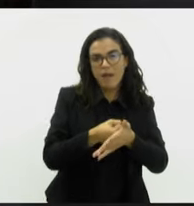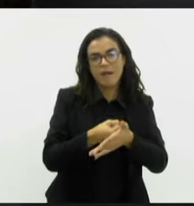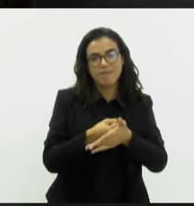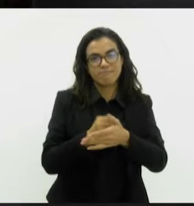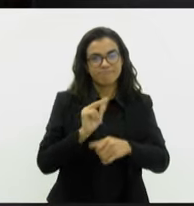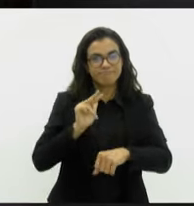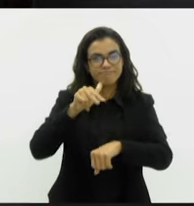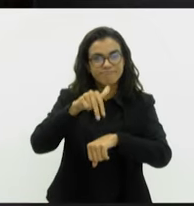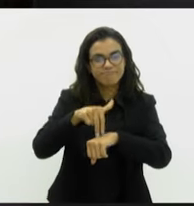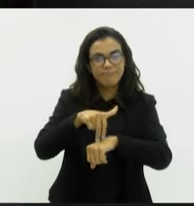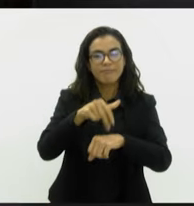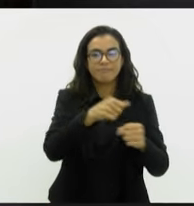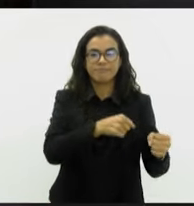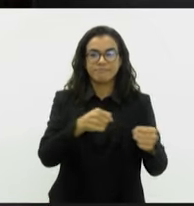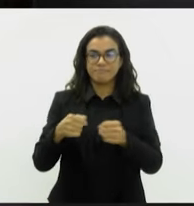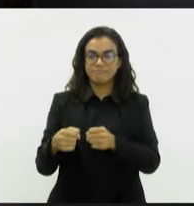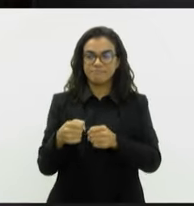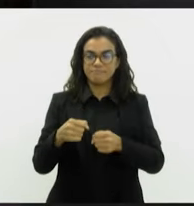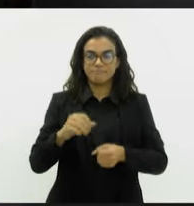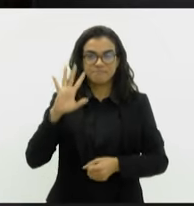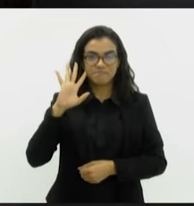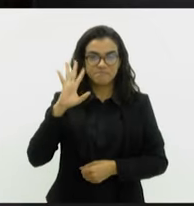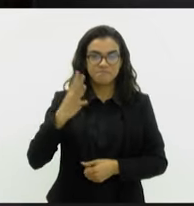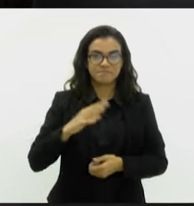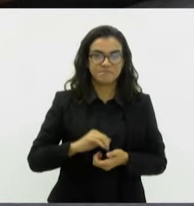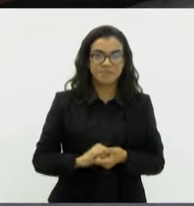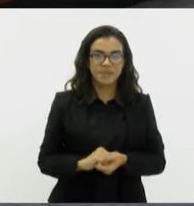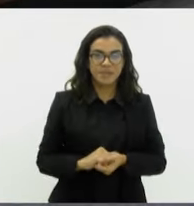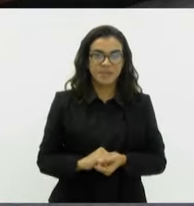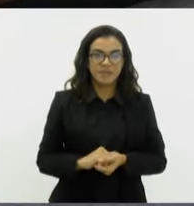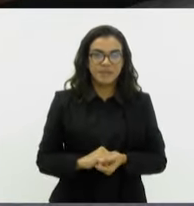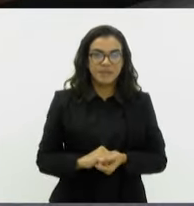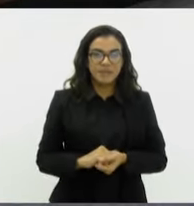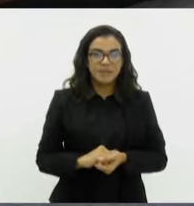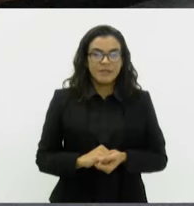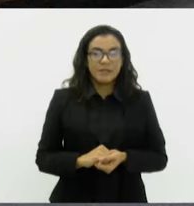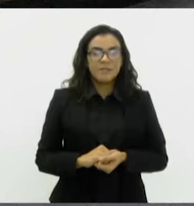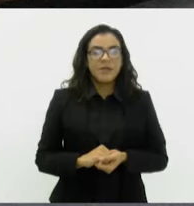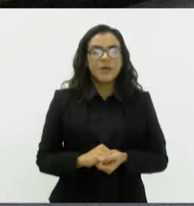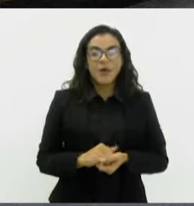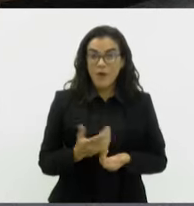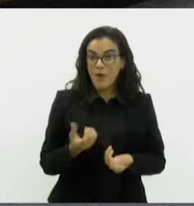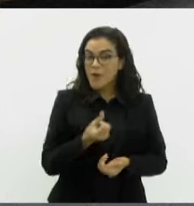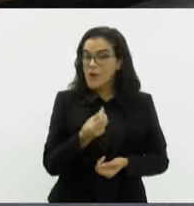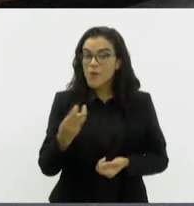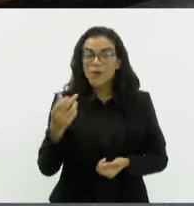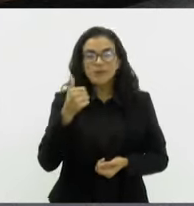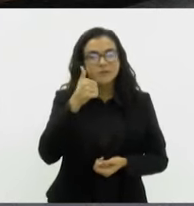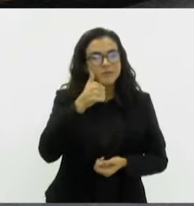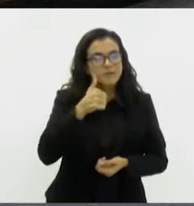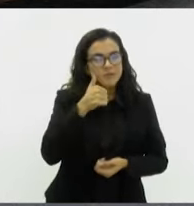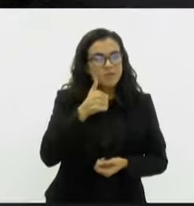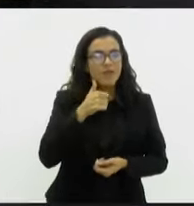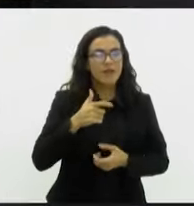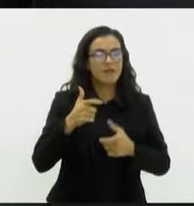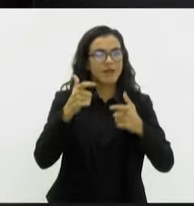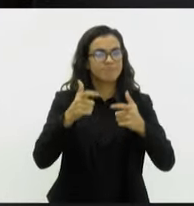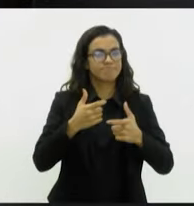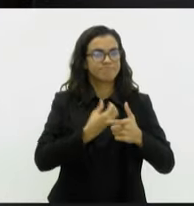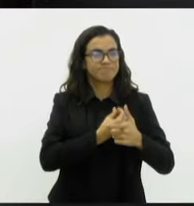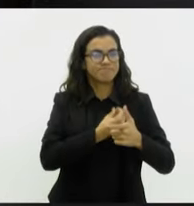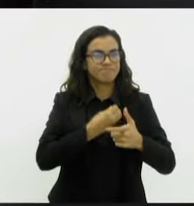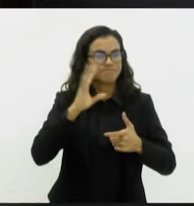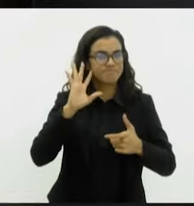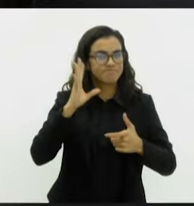espaços de poder quando as mulheres estão presentes nos espaço de decisão e poder